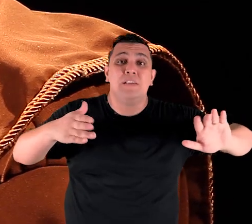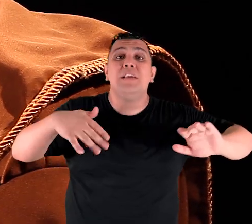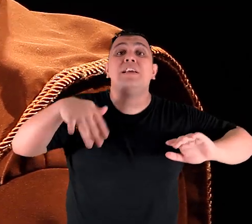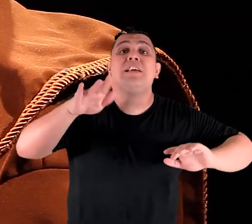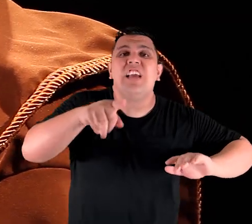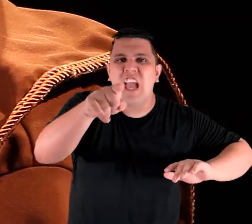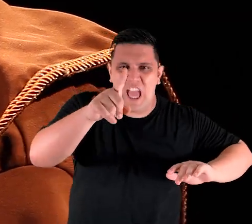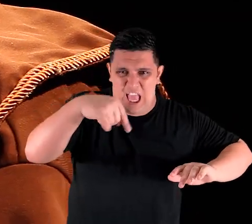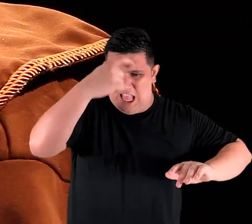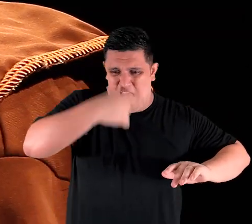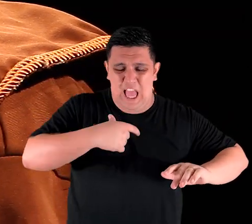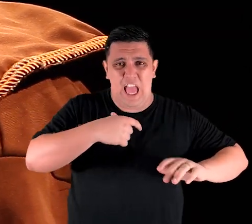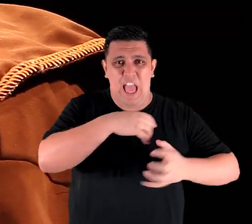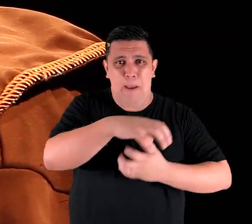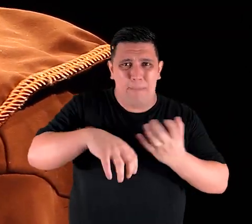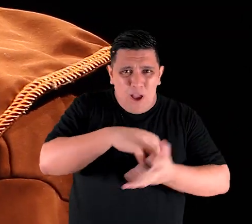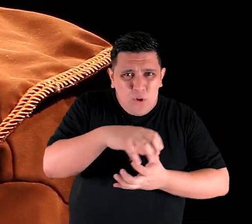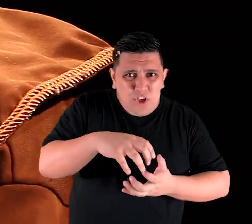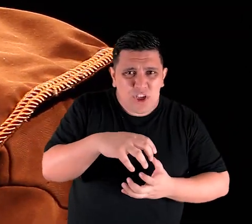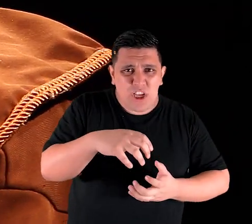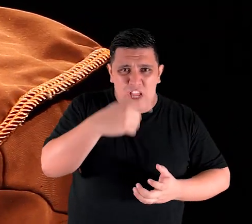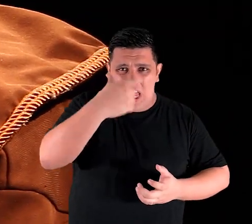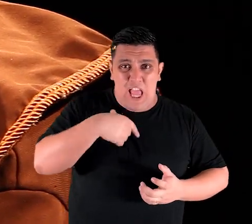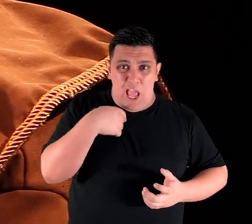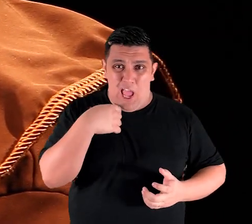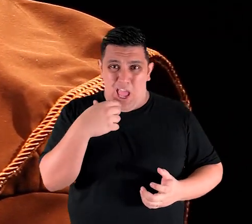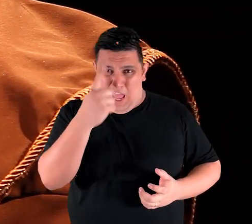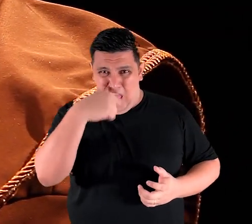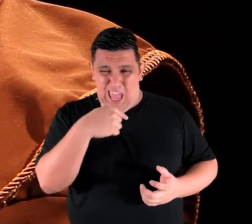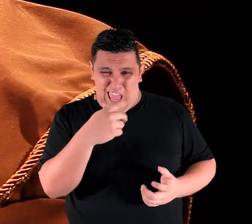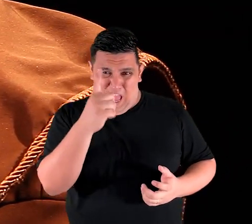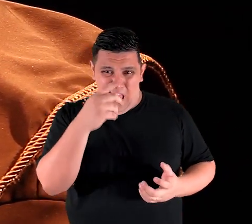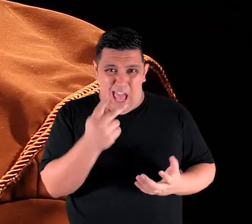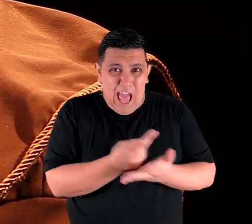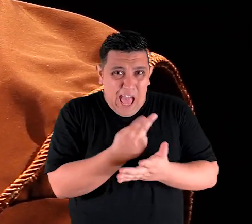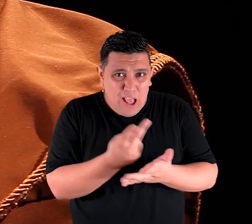Foi rebeldia? Se apaixonar por quem não devia?